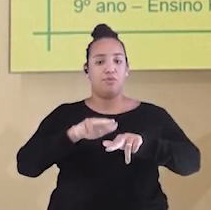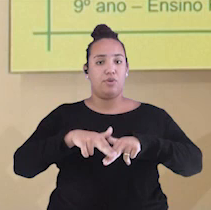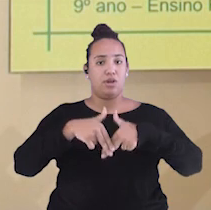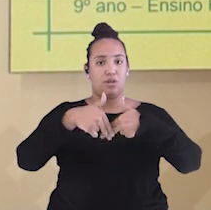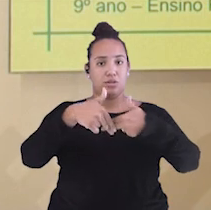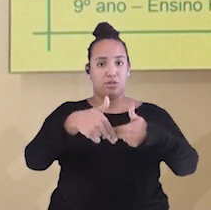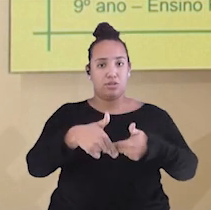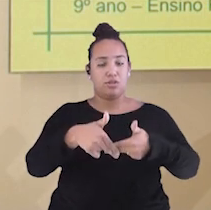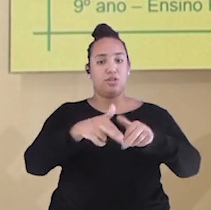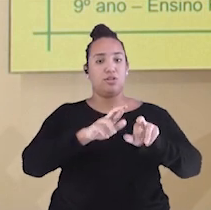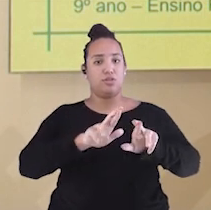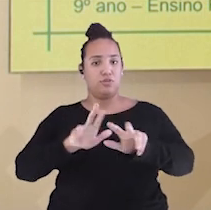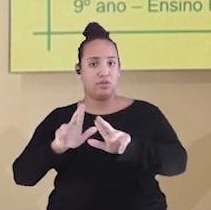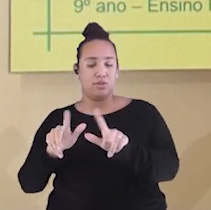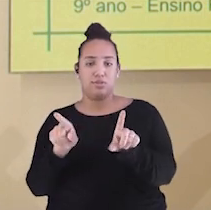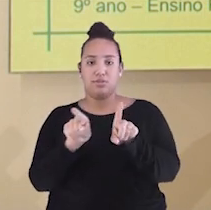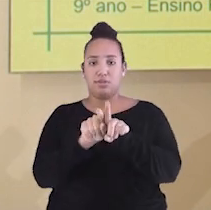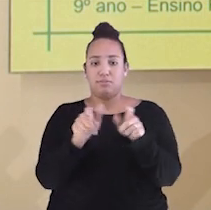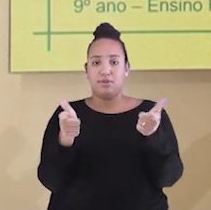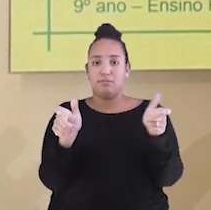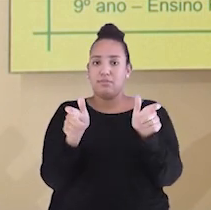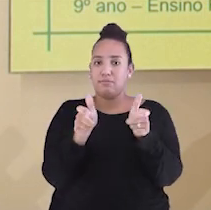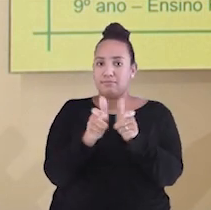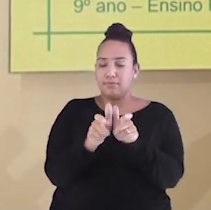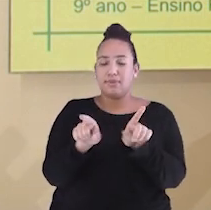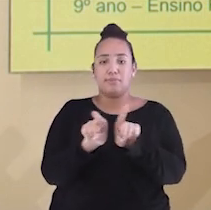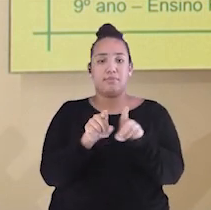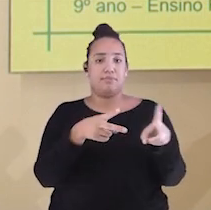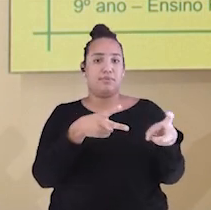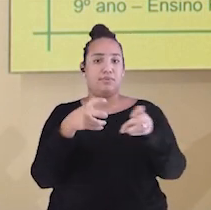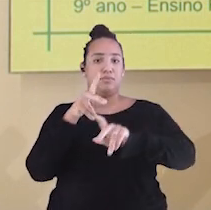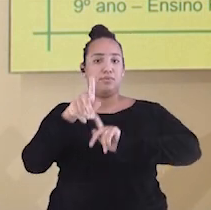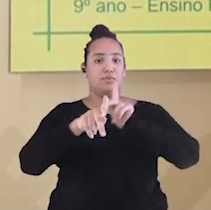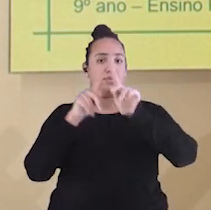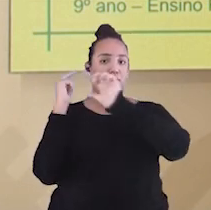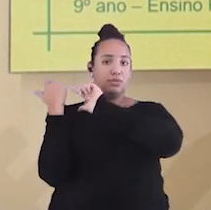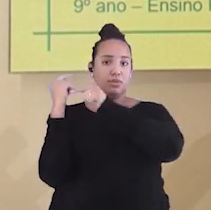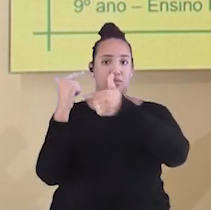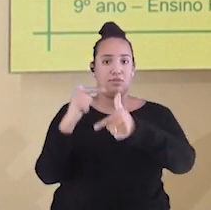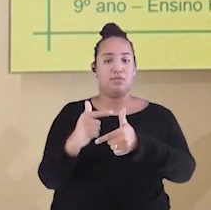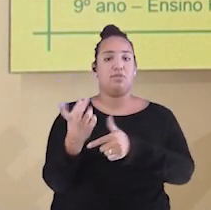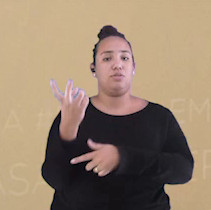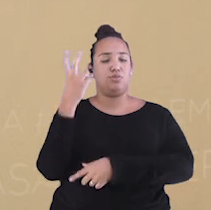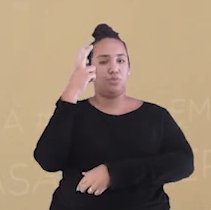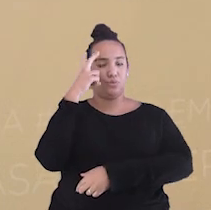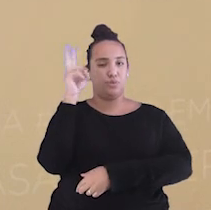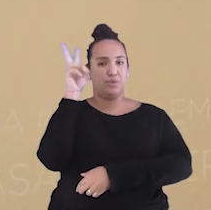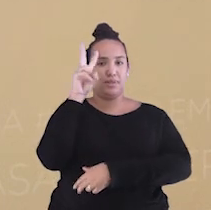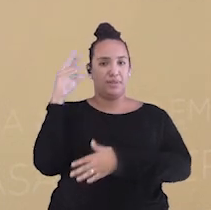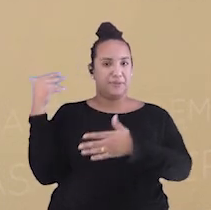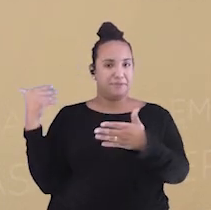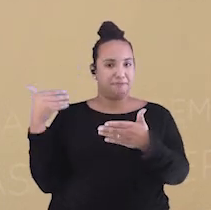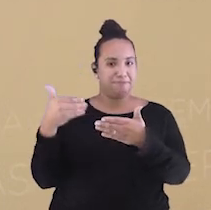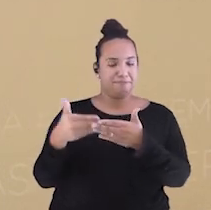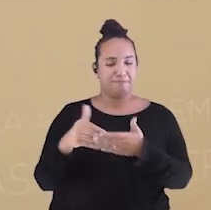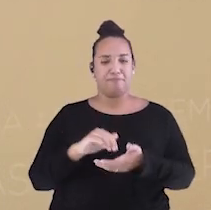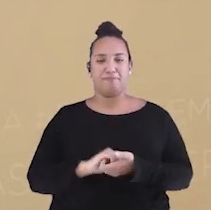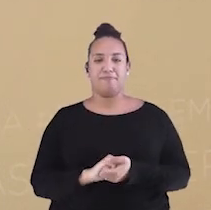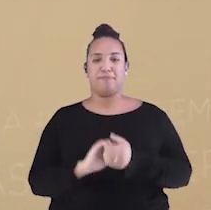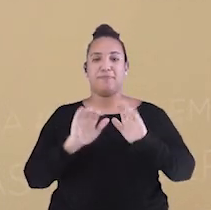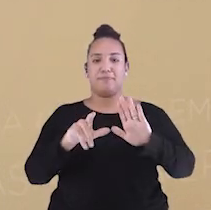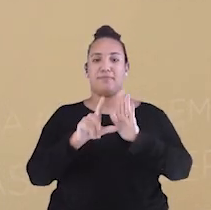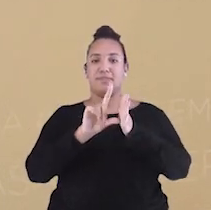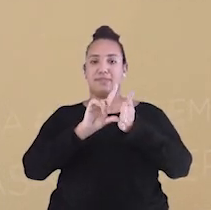e reconhecer as populações tradicionais do Brasil, suas culturas e histórias. Mas antes, um recado